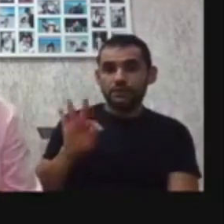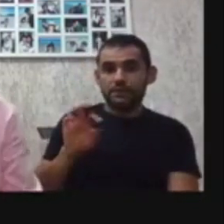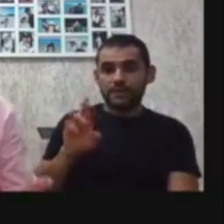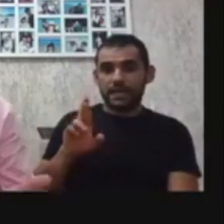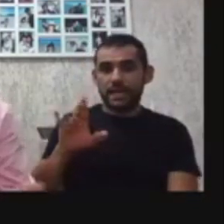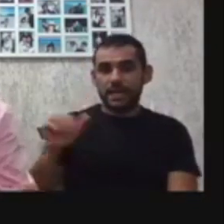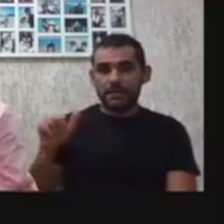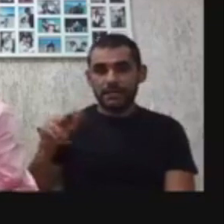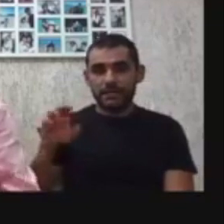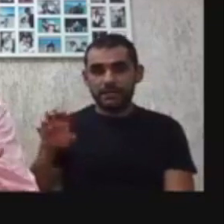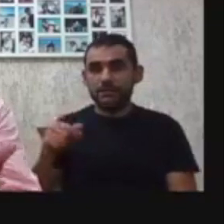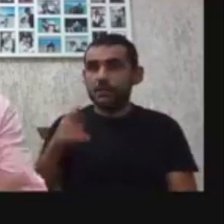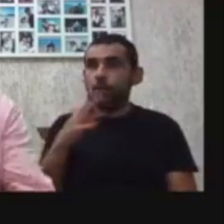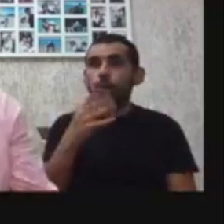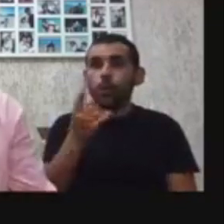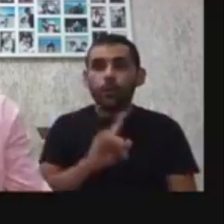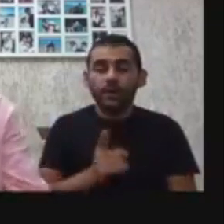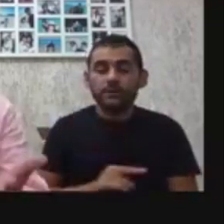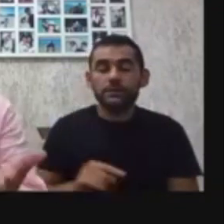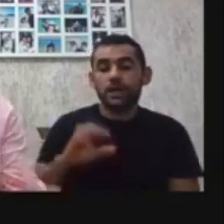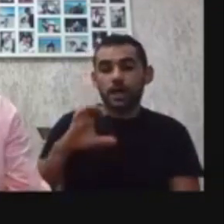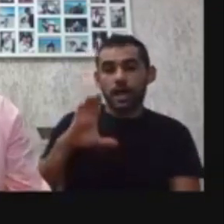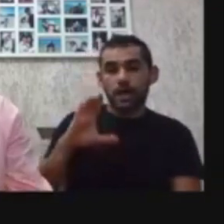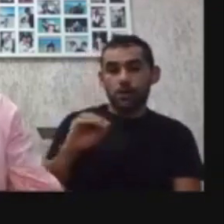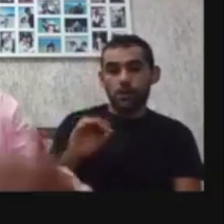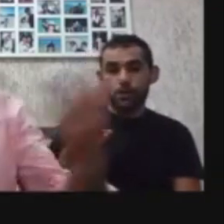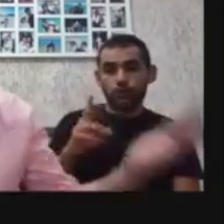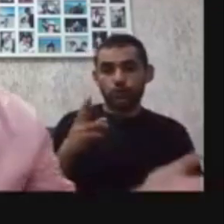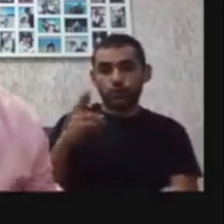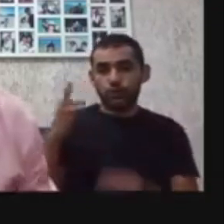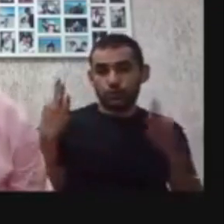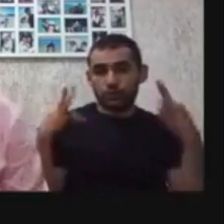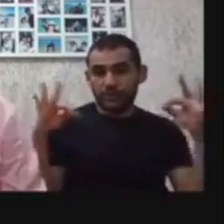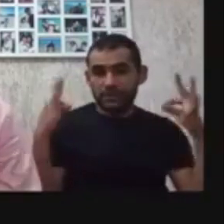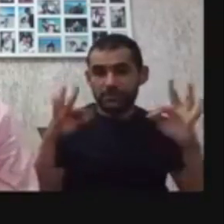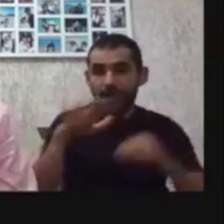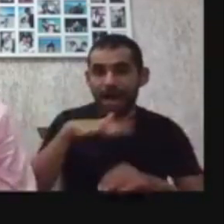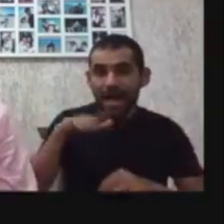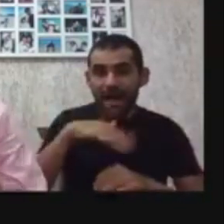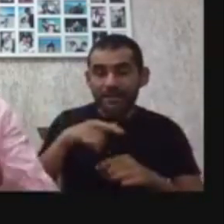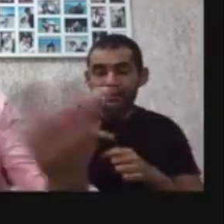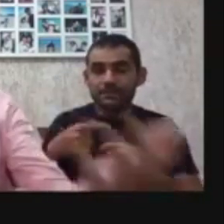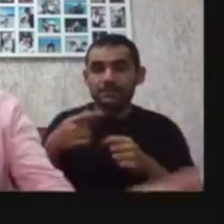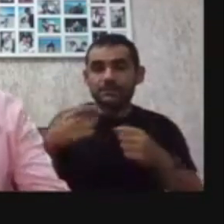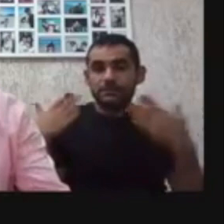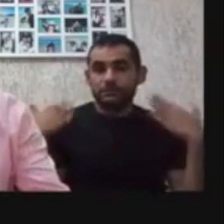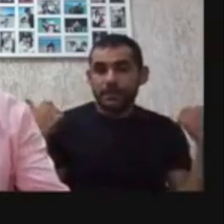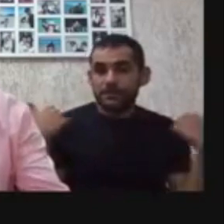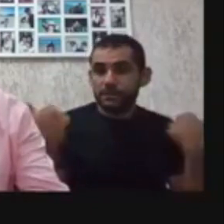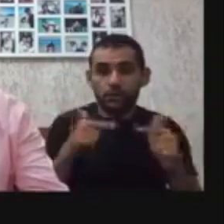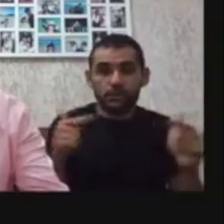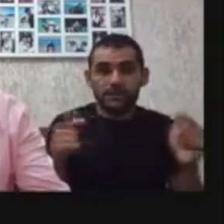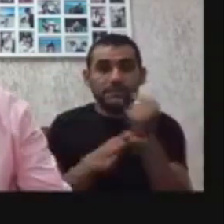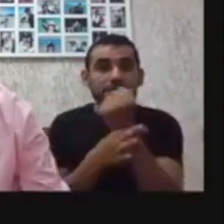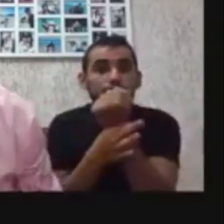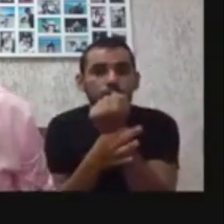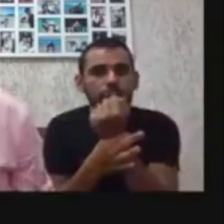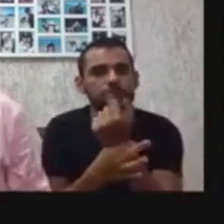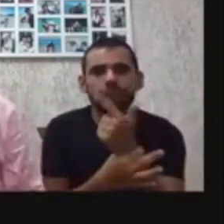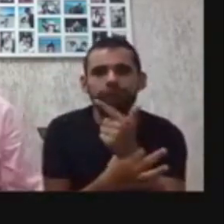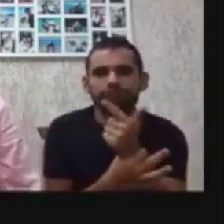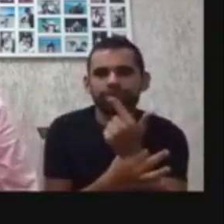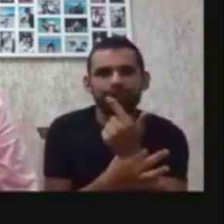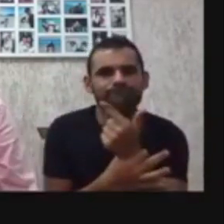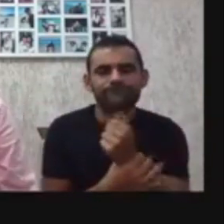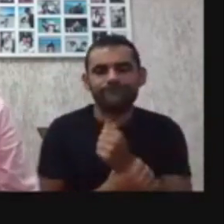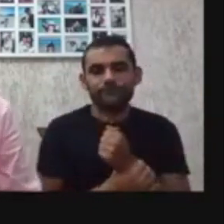pode ser explorada na nossa cidade? O ecoturismo, parques. Nós não temos área de lazer para a nossa cidade. Nós não temos segurança. Você vai,